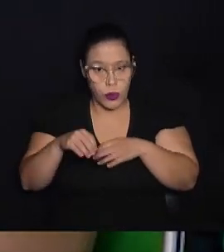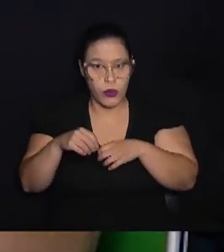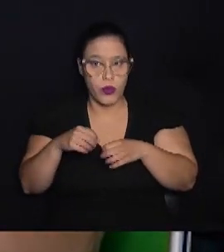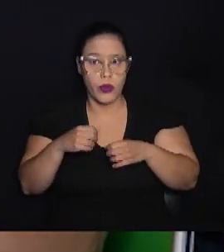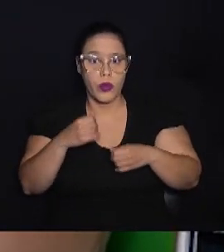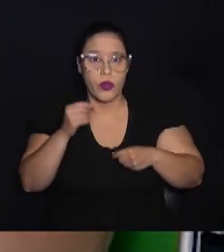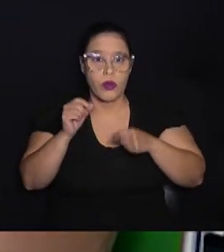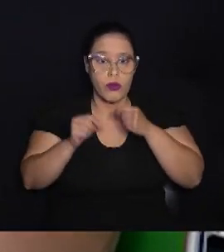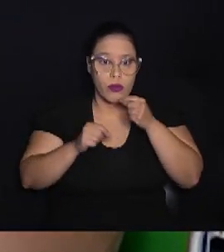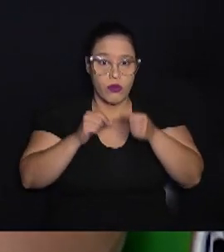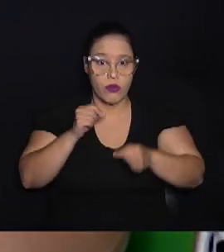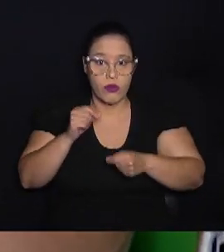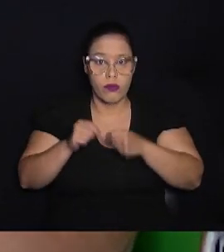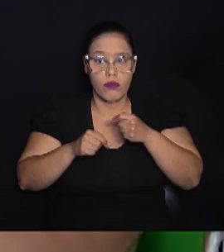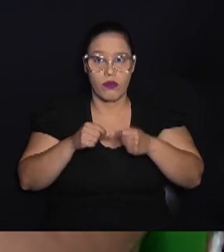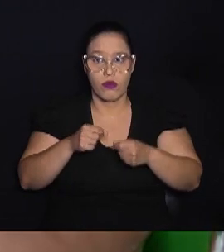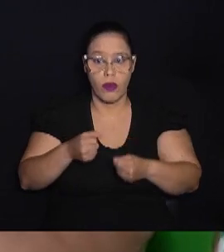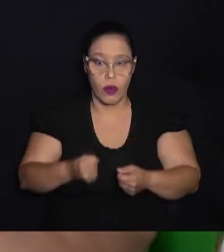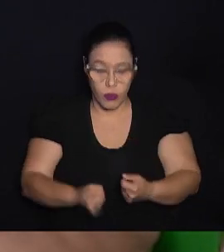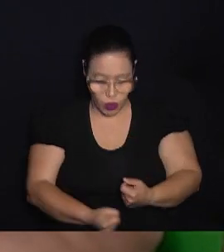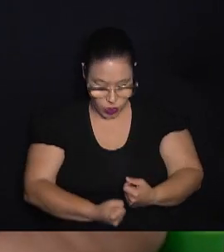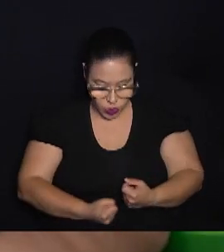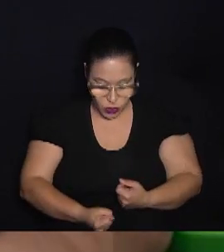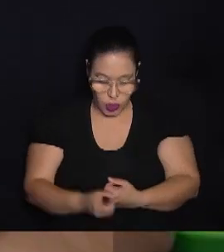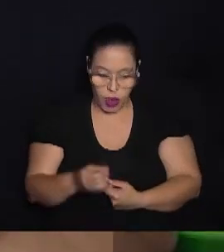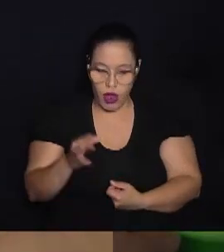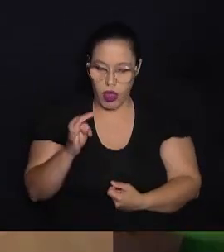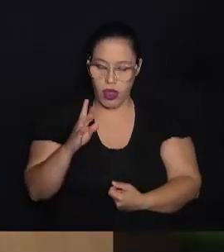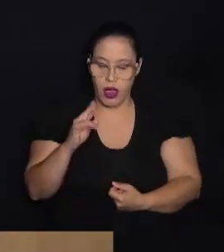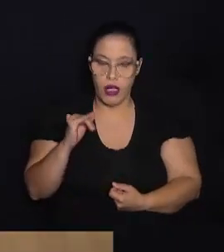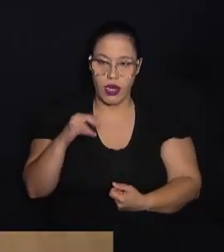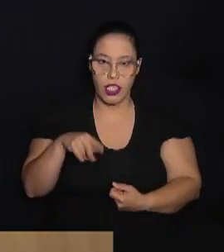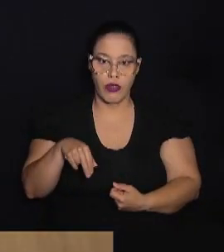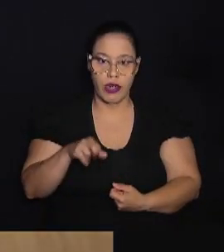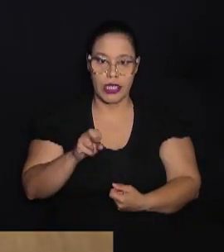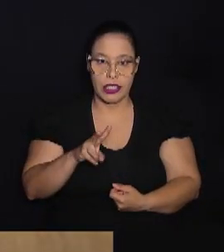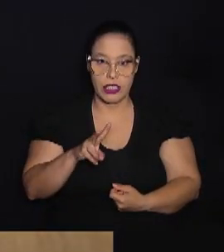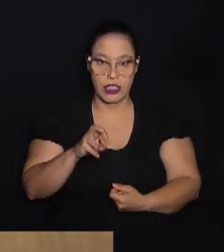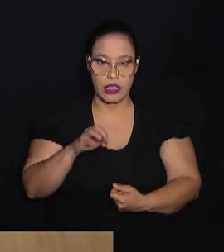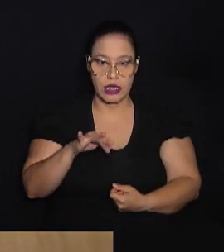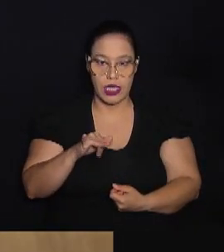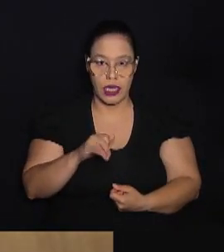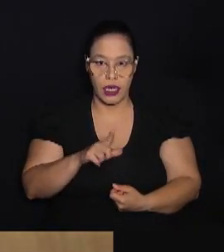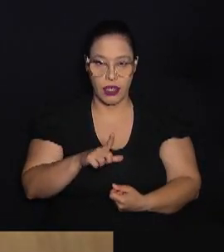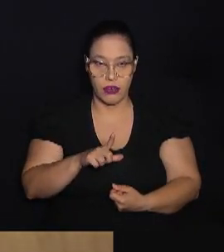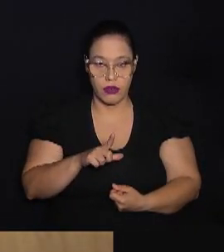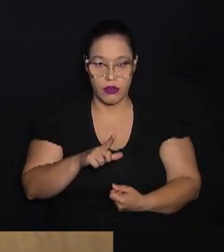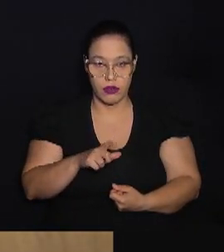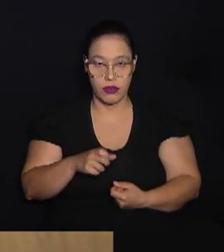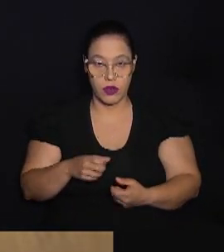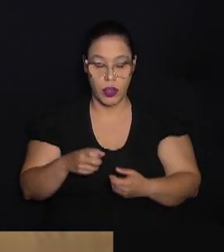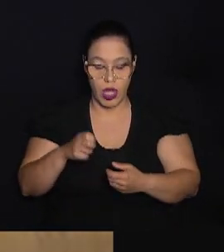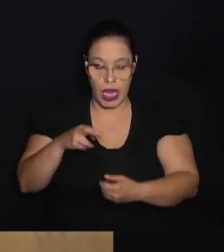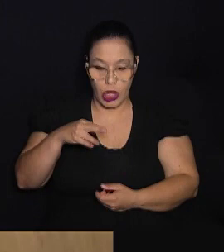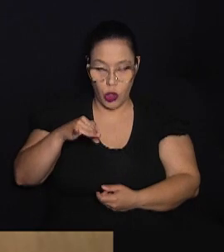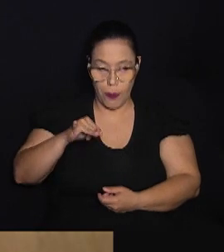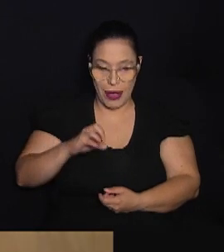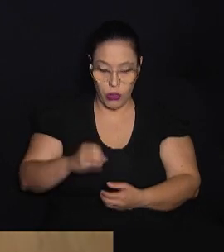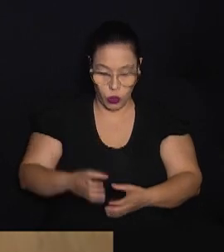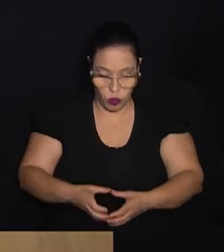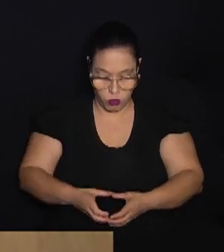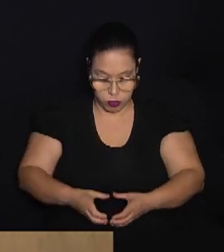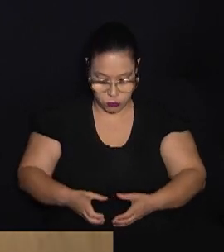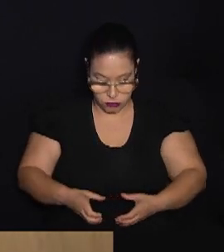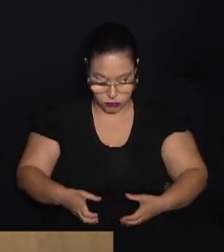ultrassom transvaginal é um excelente exame para detectar o que a gente chama de espessamento endometrial. O endométrio ele fica maior do que